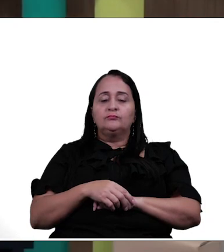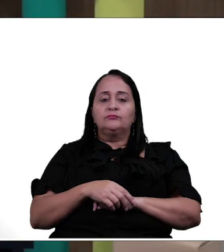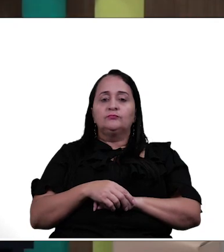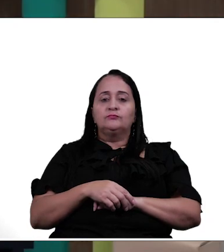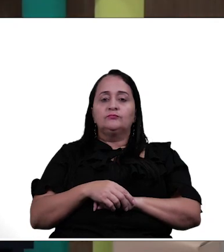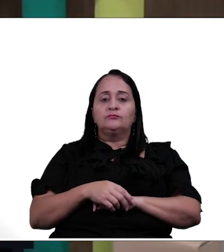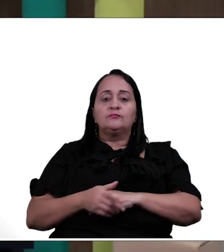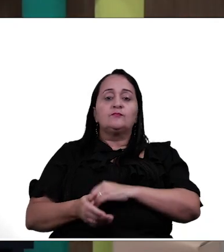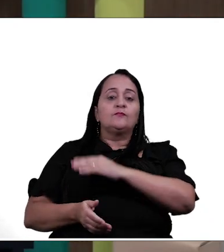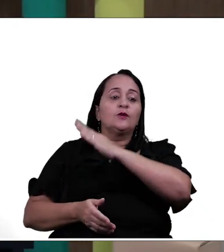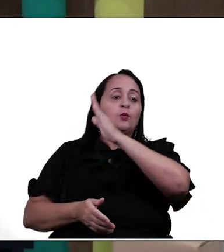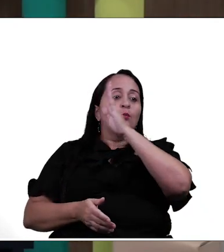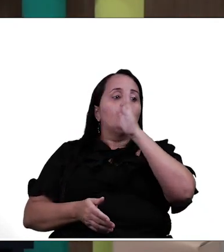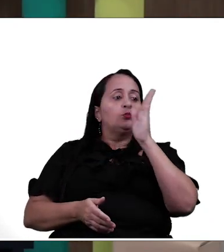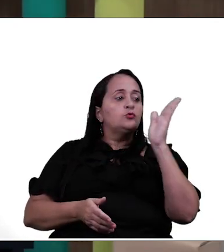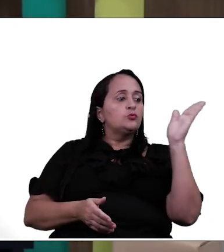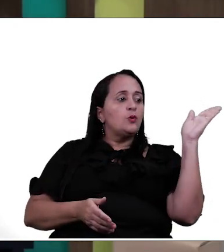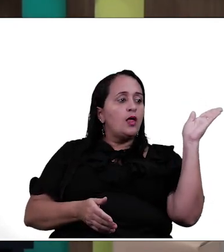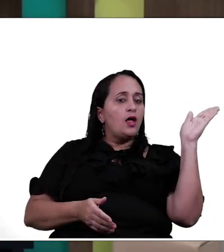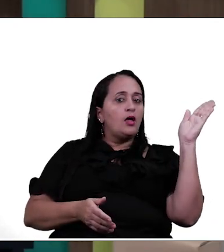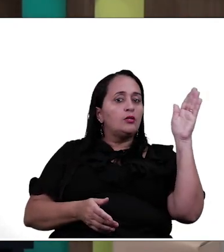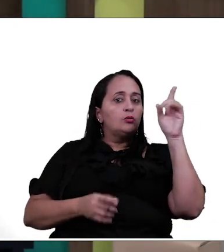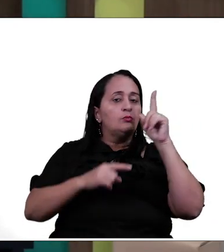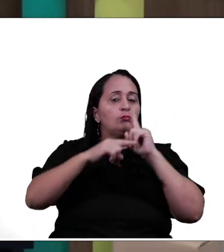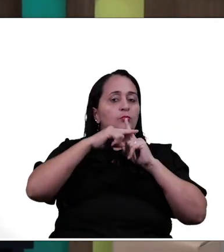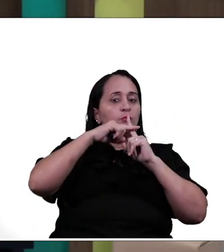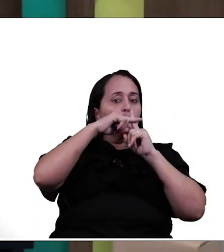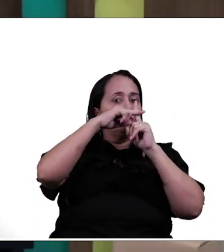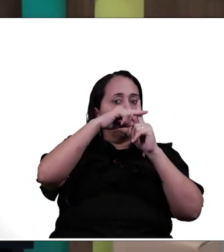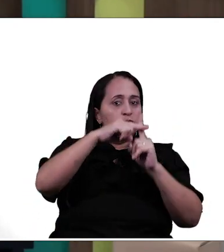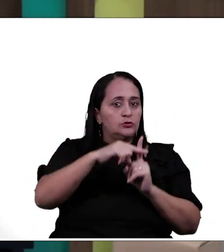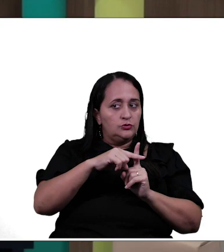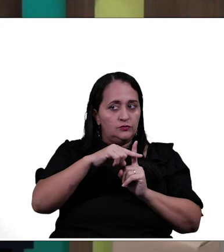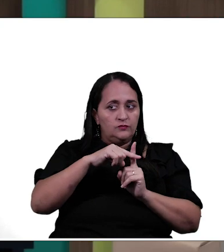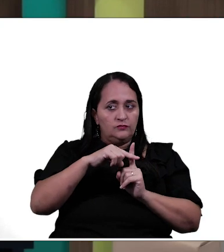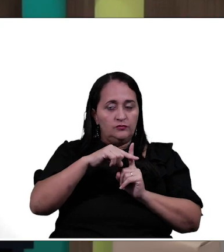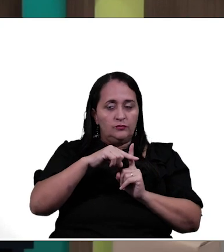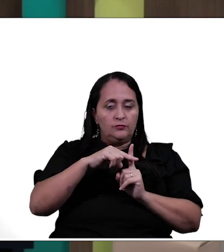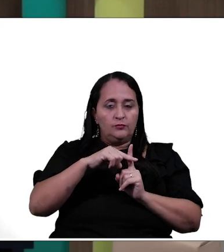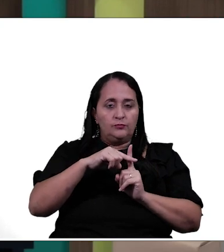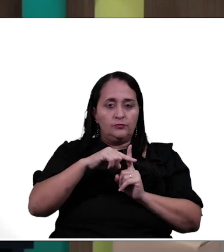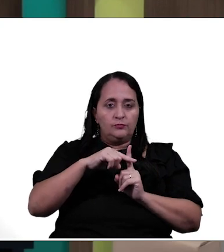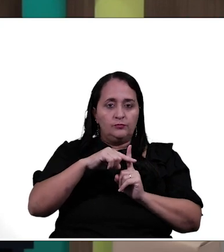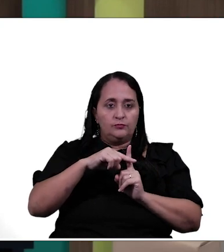uma dízima periódica composta? Olha, eu teria, por exemplo,